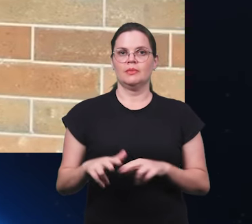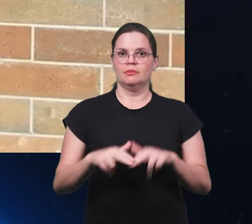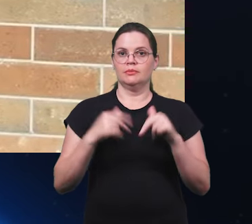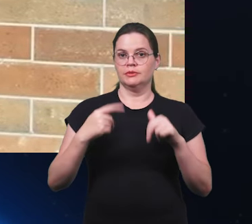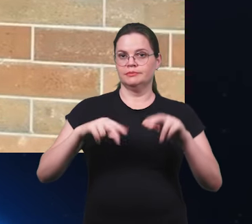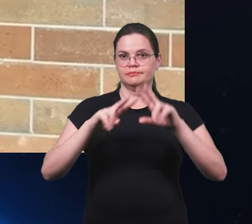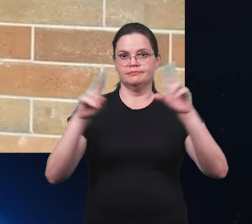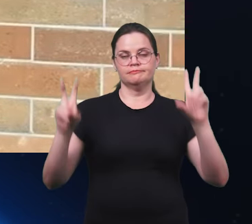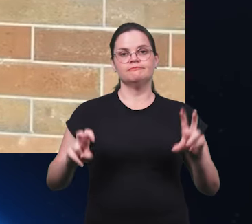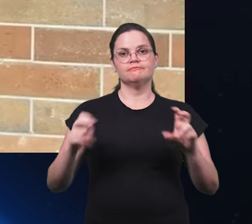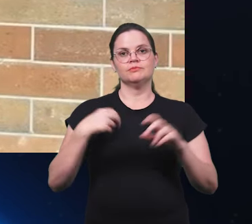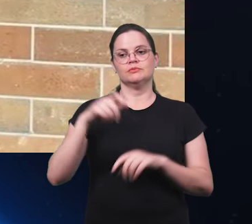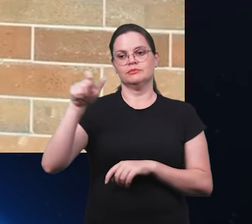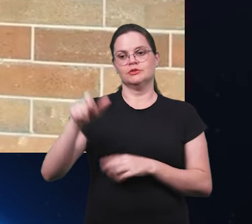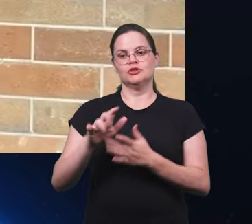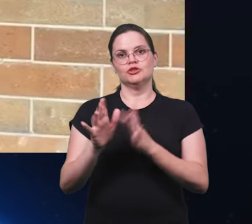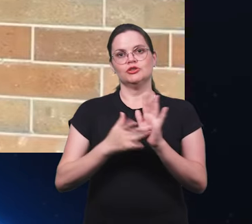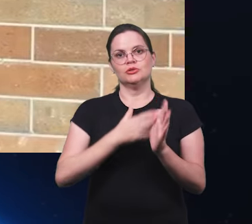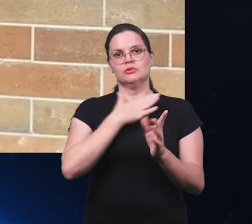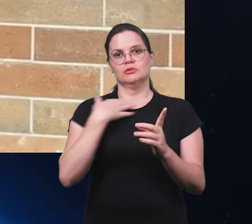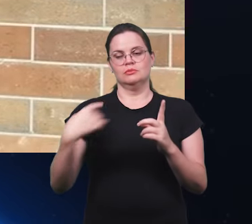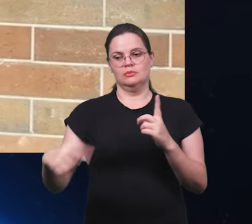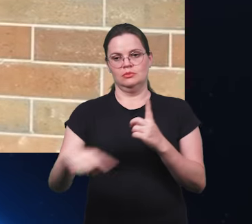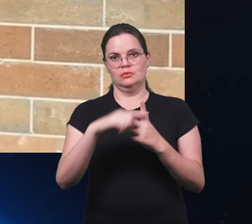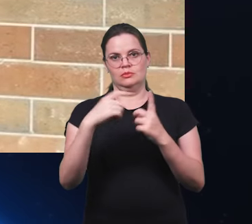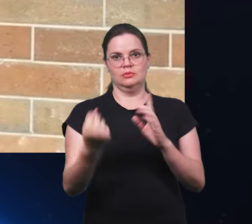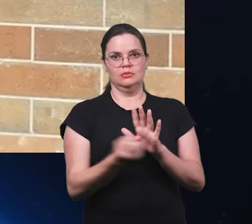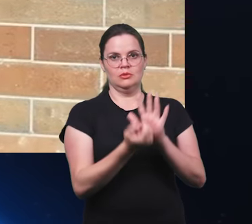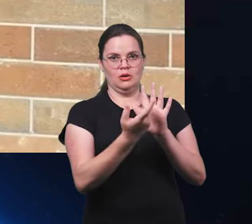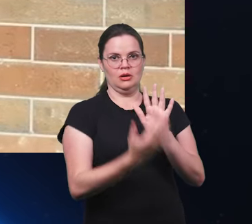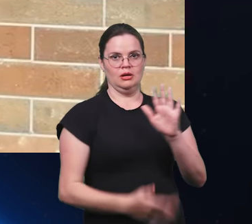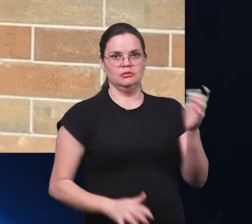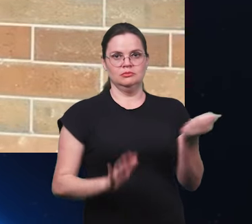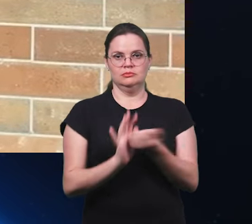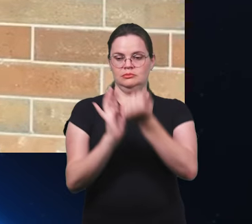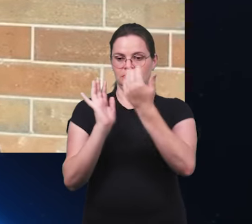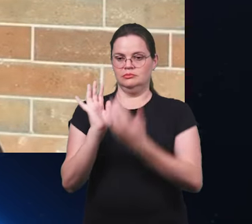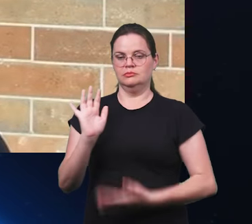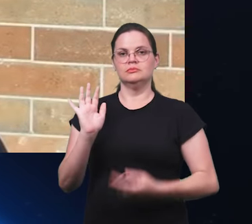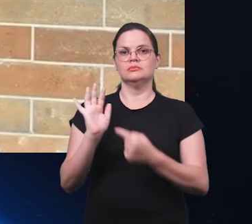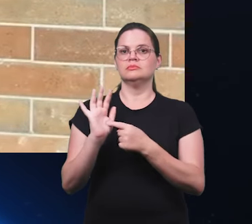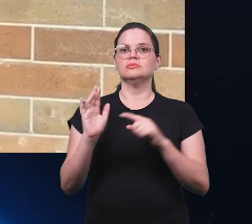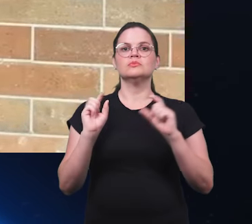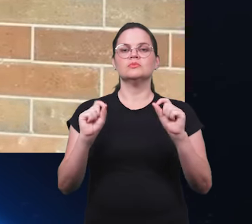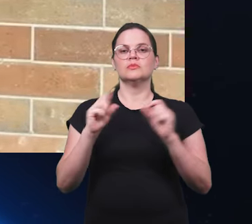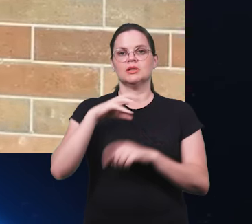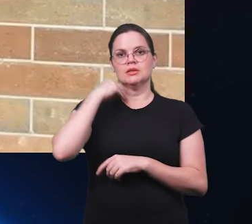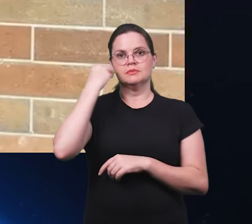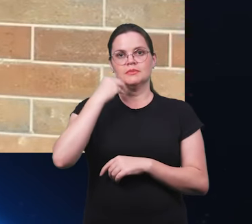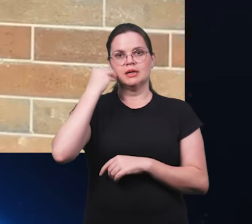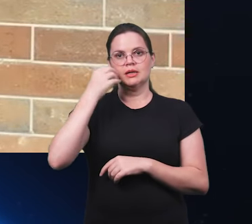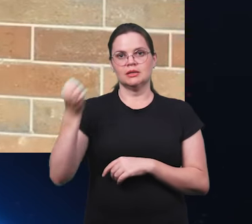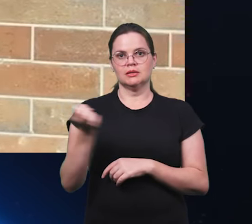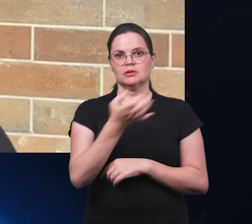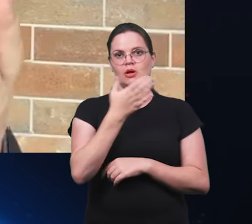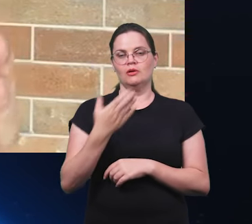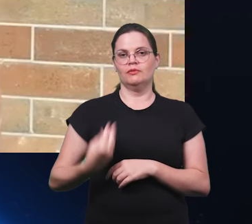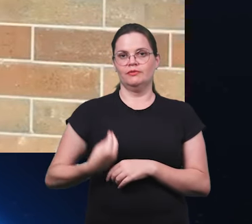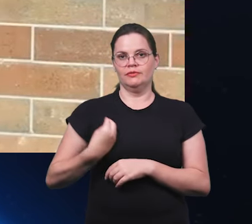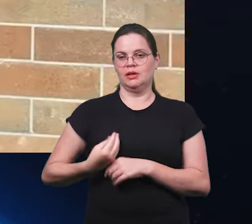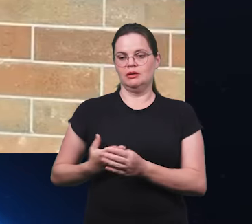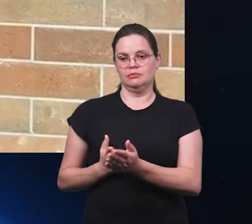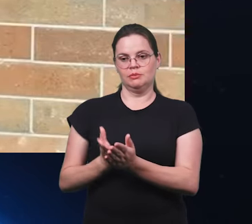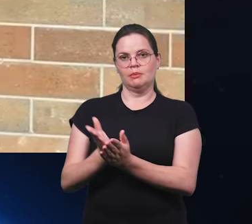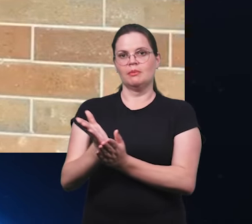dessa morte do Senhor Jesus, desse sacrifício que o Senhor Jesus se fez, fala dessa nova experiência, um novo e vivo caminho se